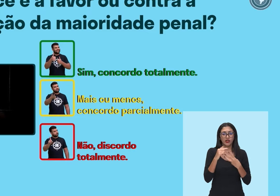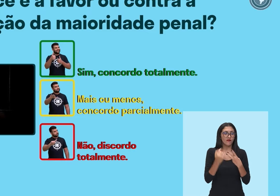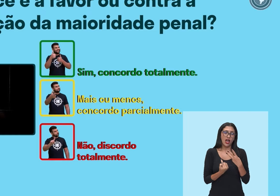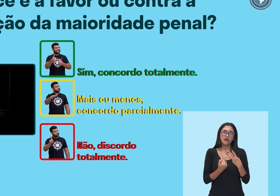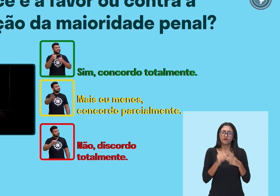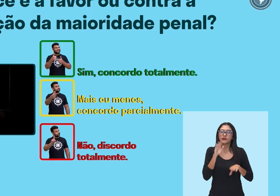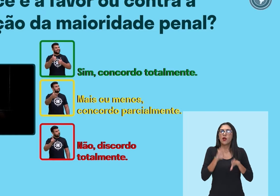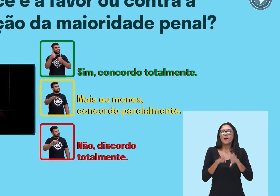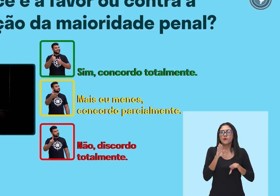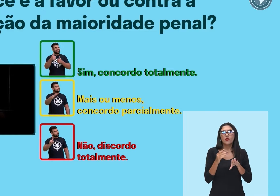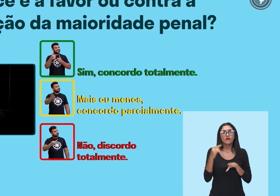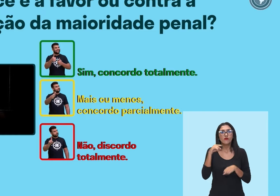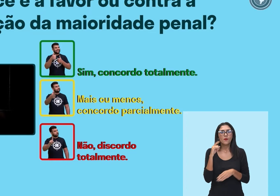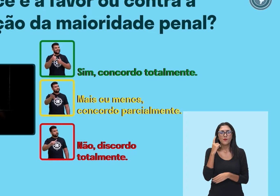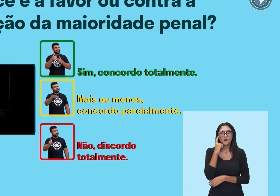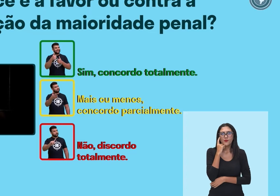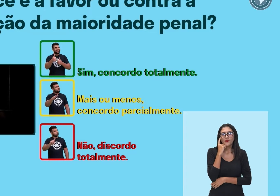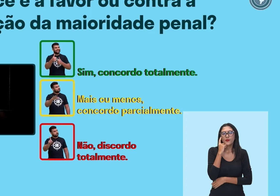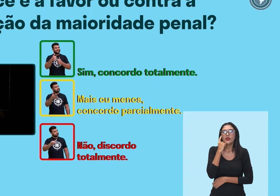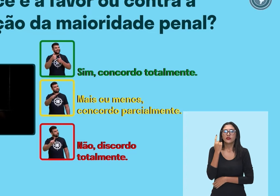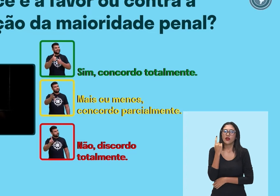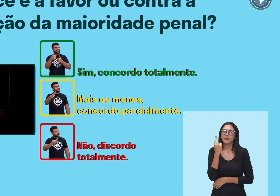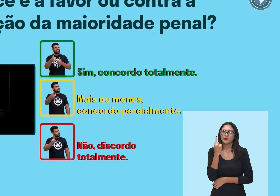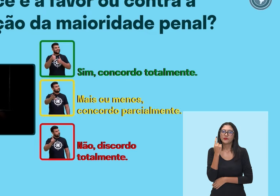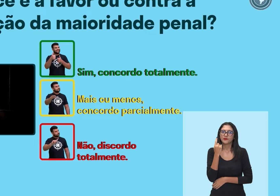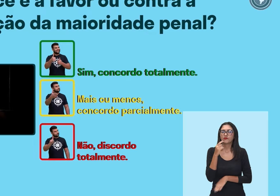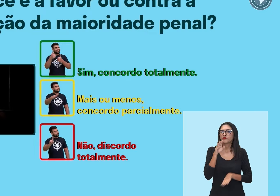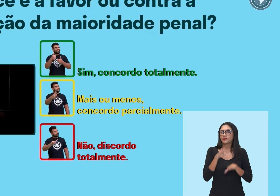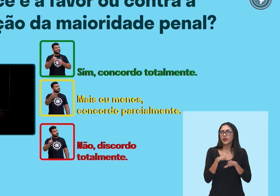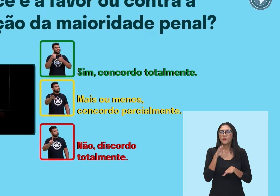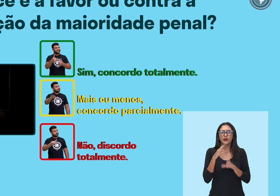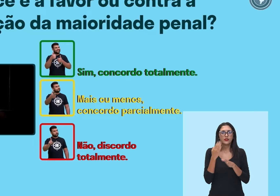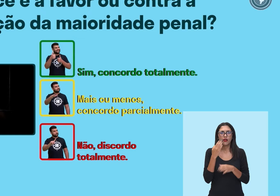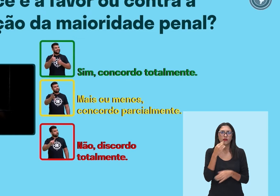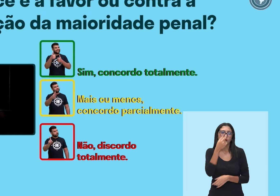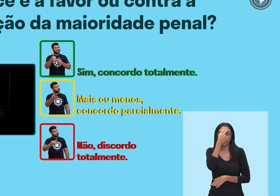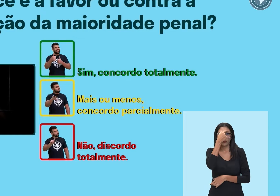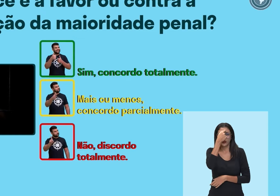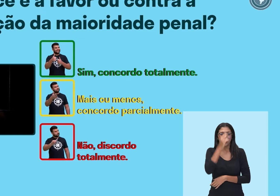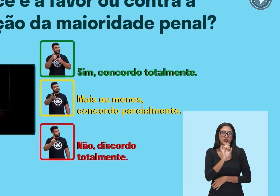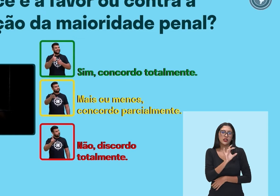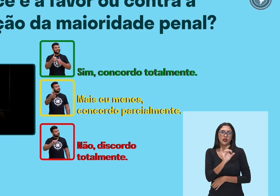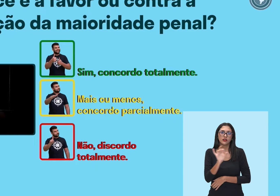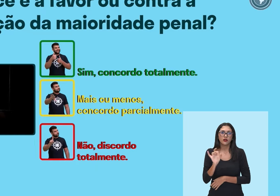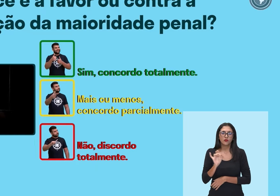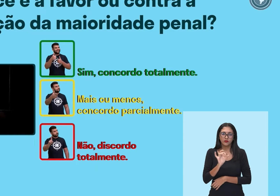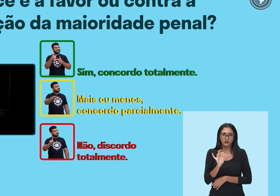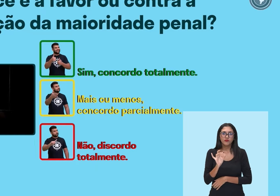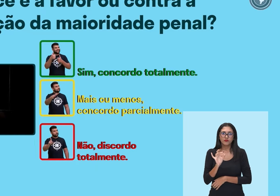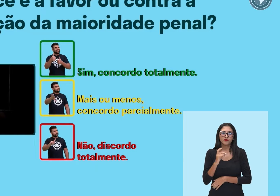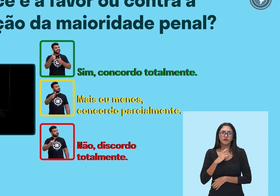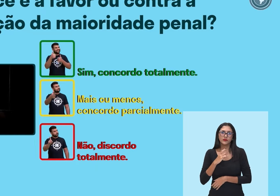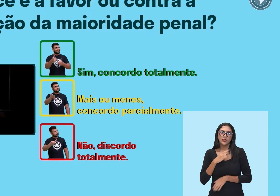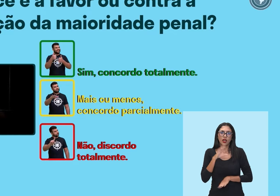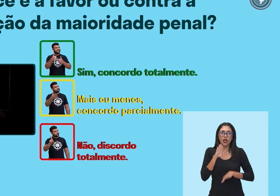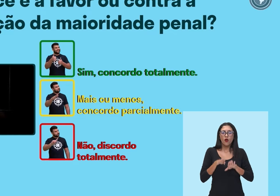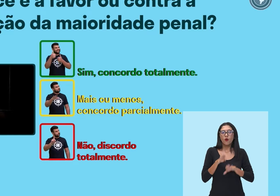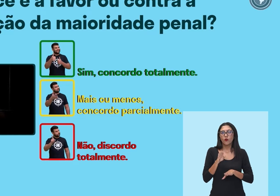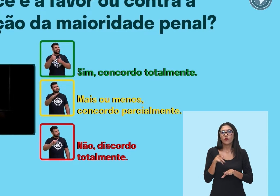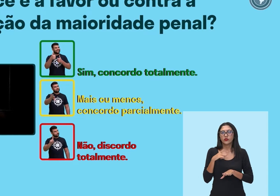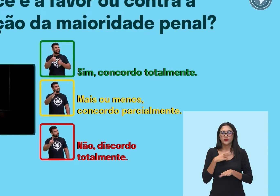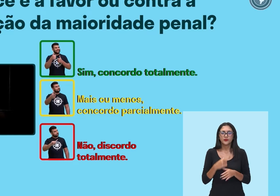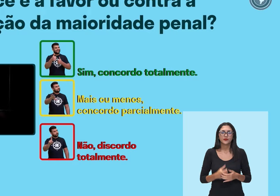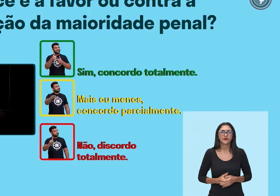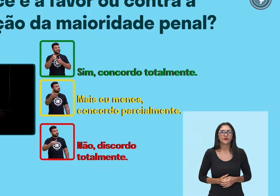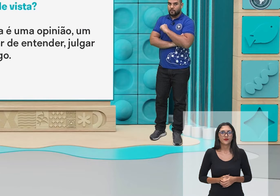forma, certo? Você pode apresentar um ponto de vista que vai nos levar a um desses movimentos, a um desses posicionamentos.